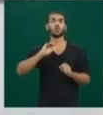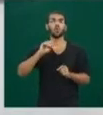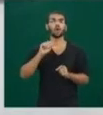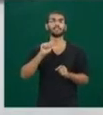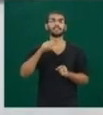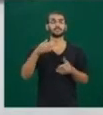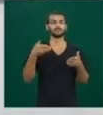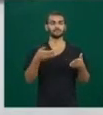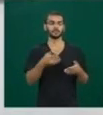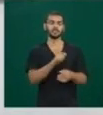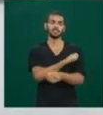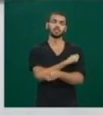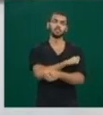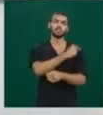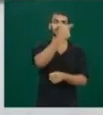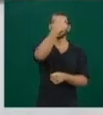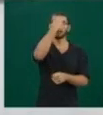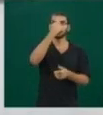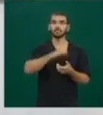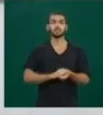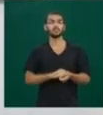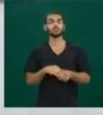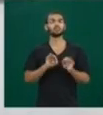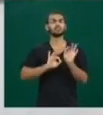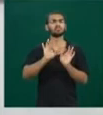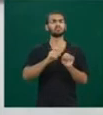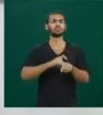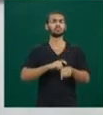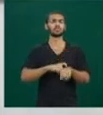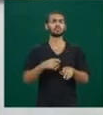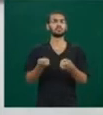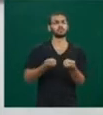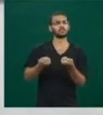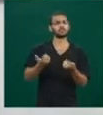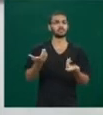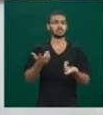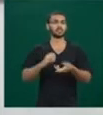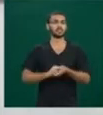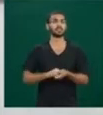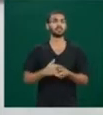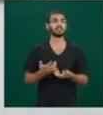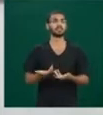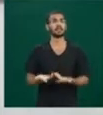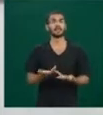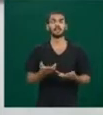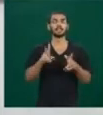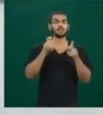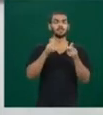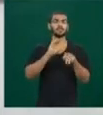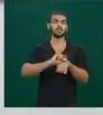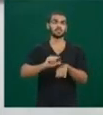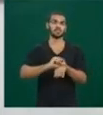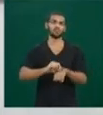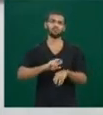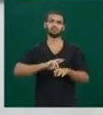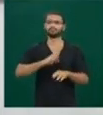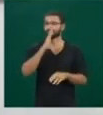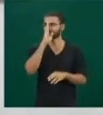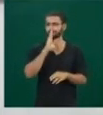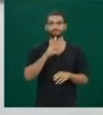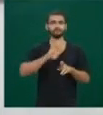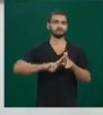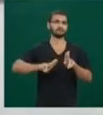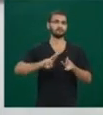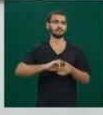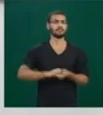estudos universitários, projeto de vida e gestão do tempo é tema de um minicurso oferecido totalmente de graça na Universidade Federal de